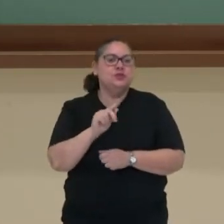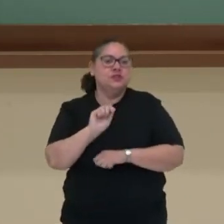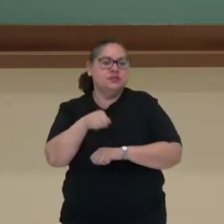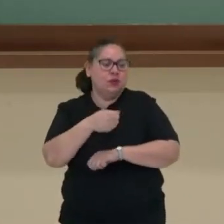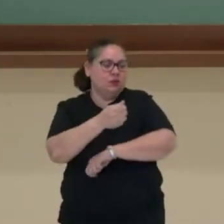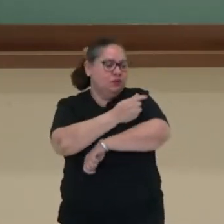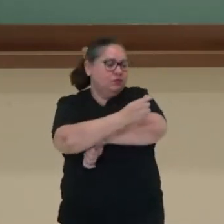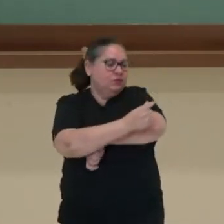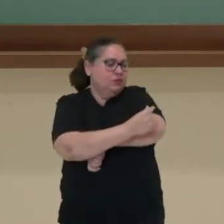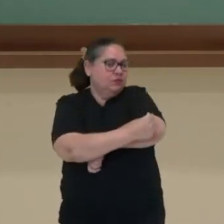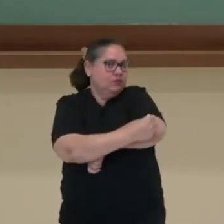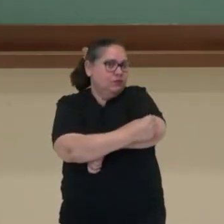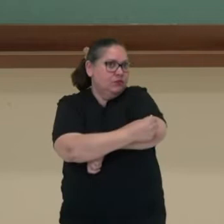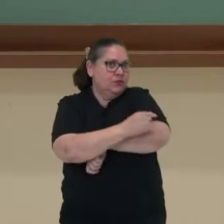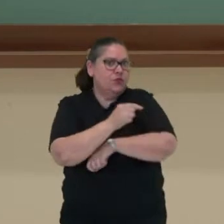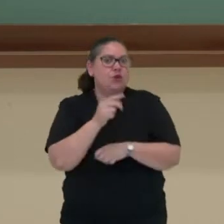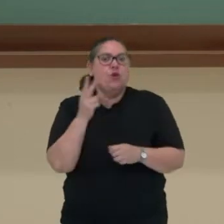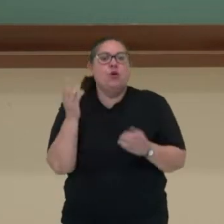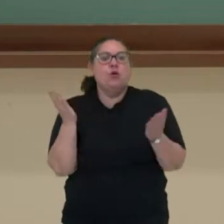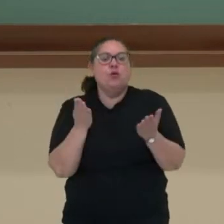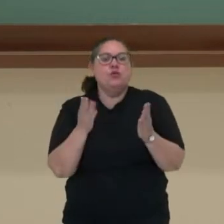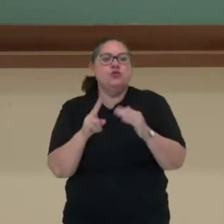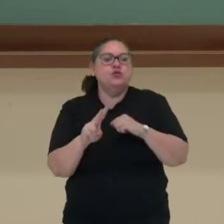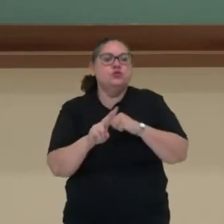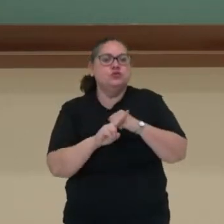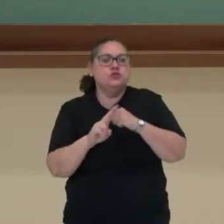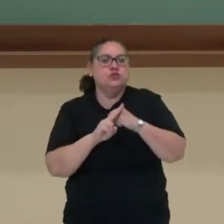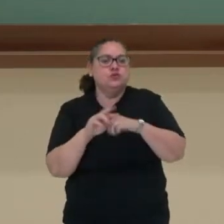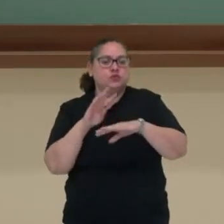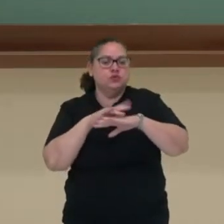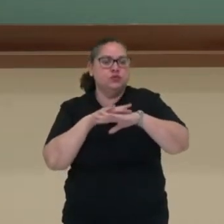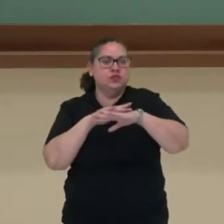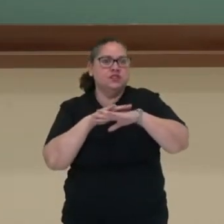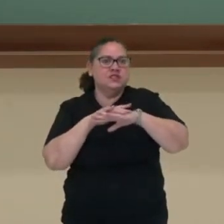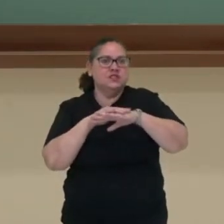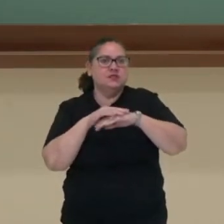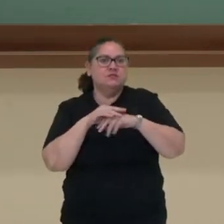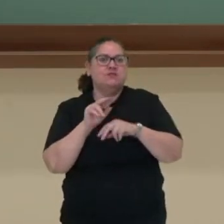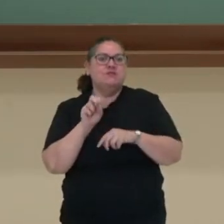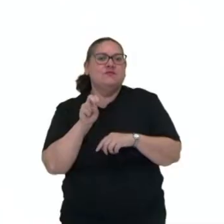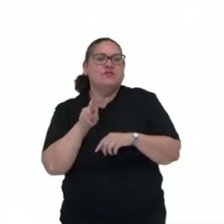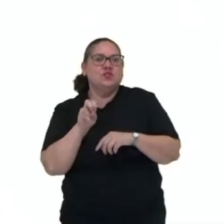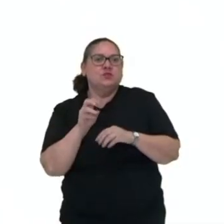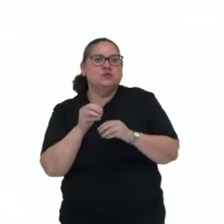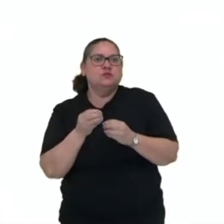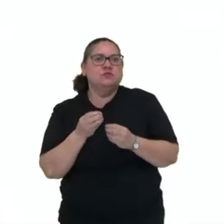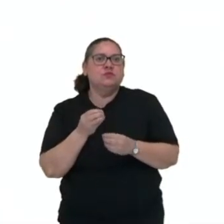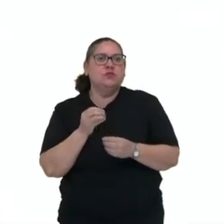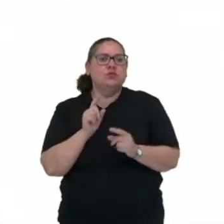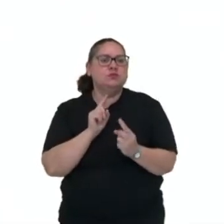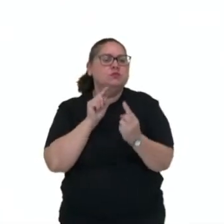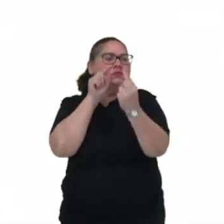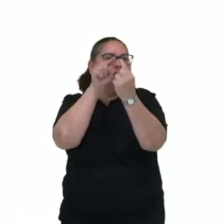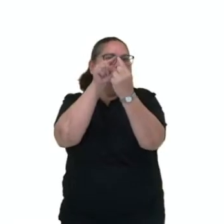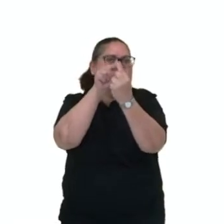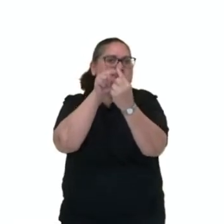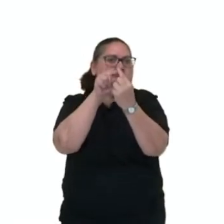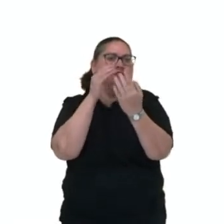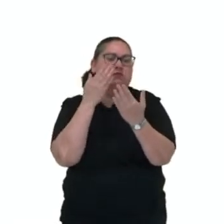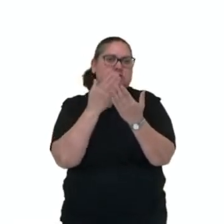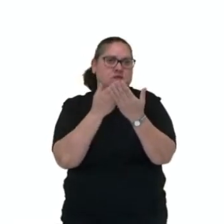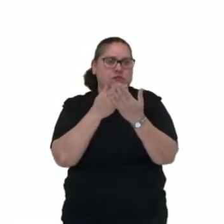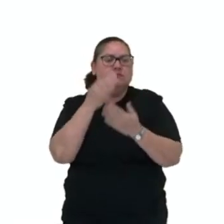hoje vamos falar sobre doenças causadas por vírus. O objetivo da nossa aula